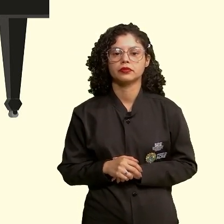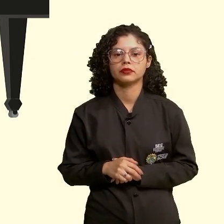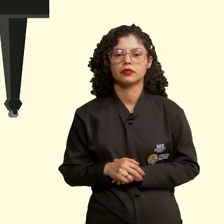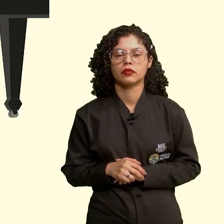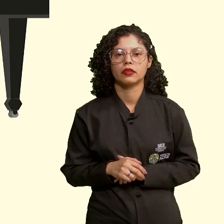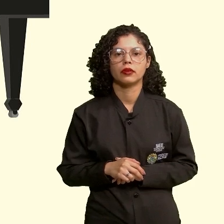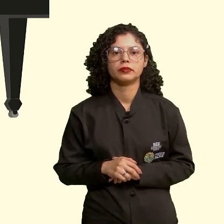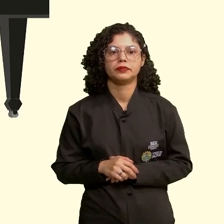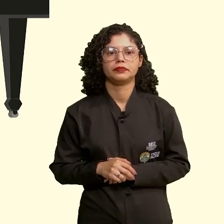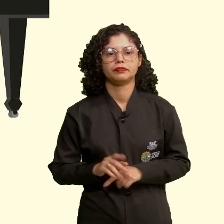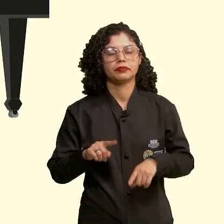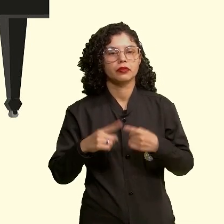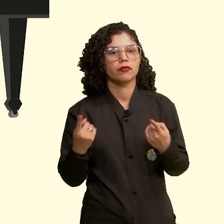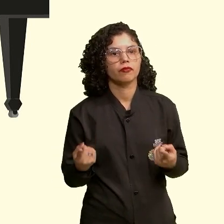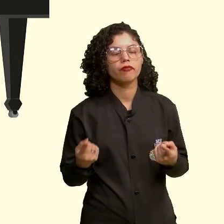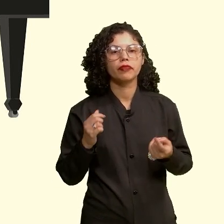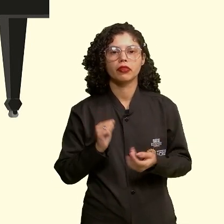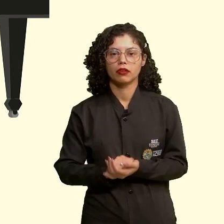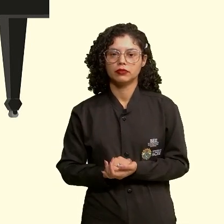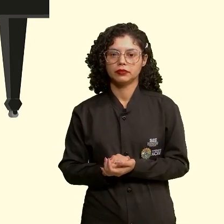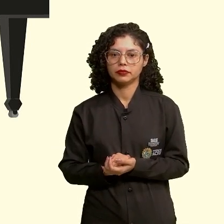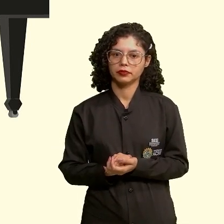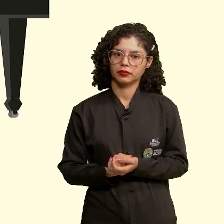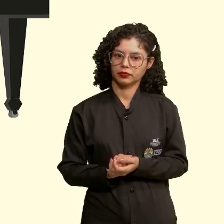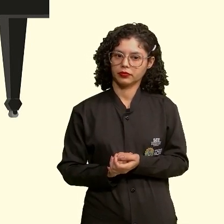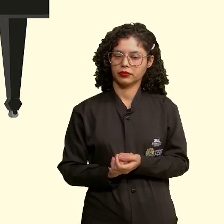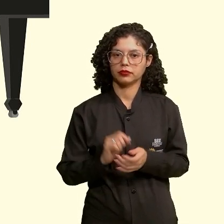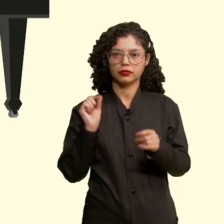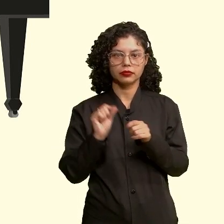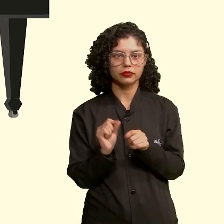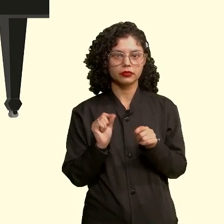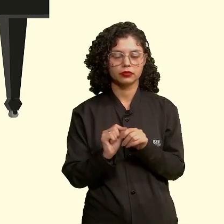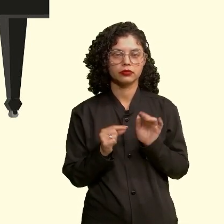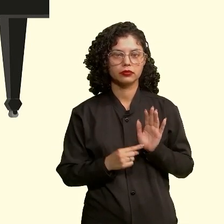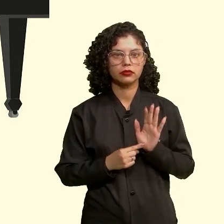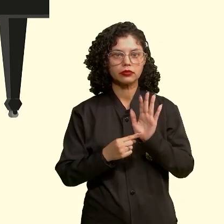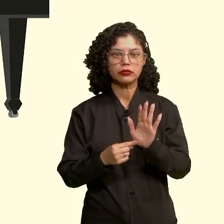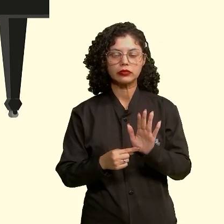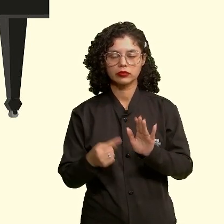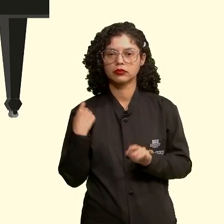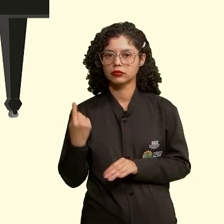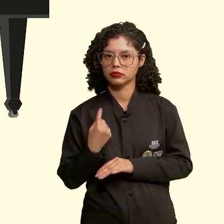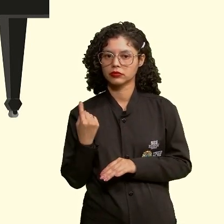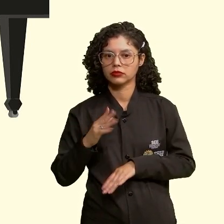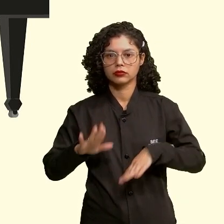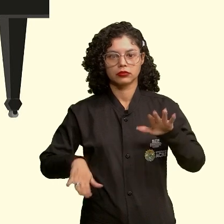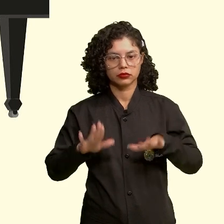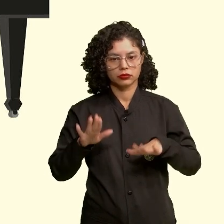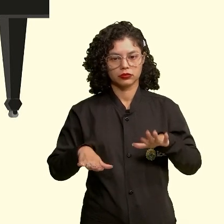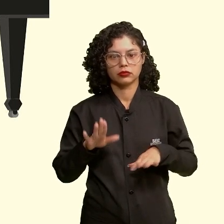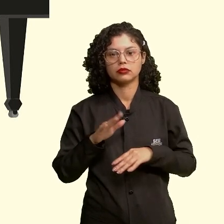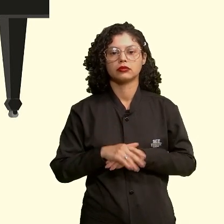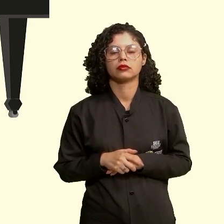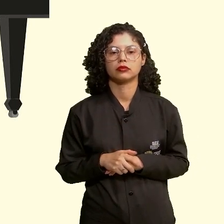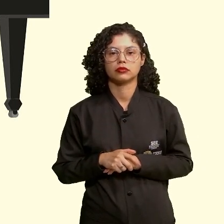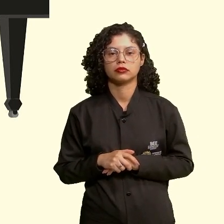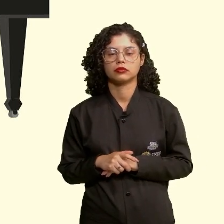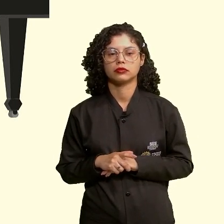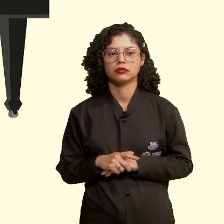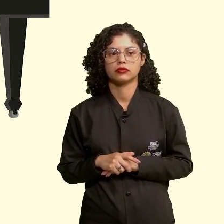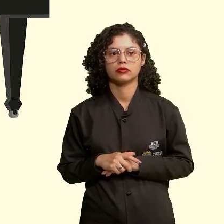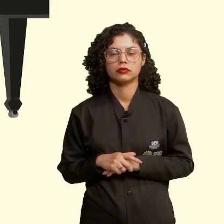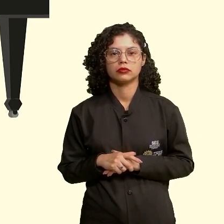dia, mas ele é um instrumento que são feitas apresentações solos, na maioria das vezes,